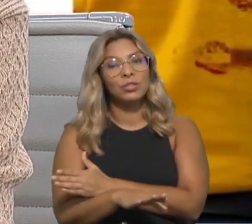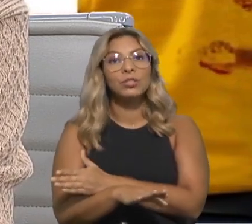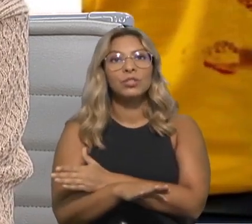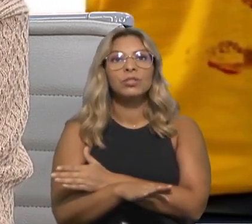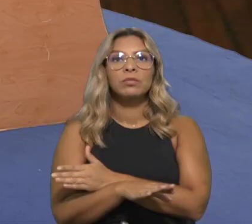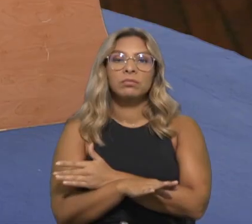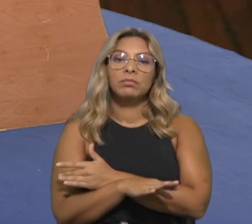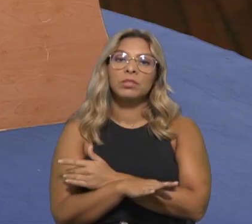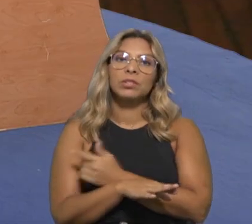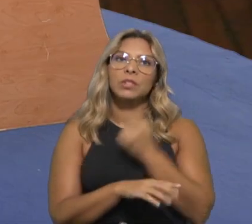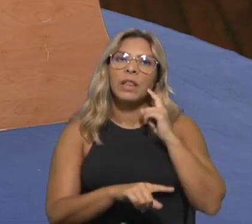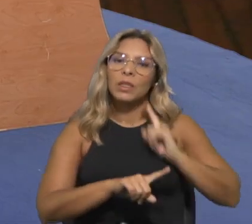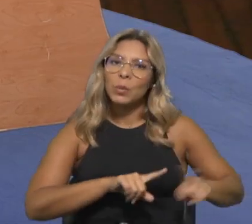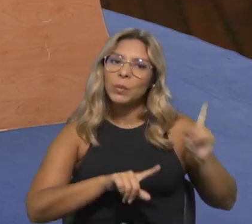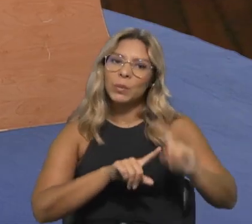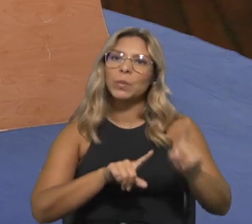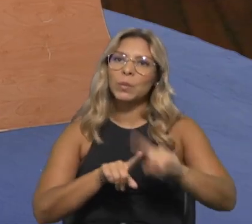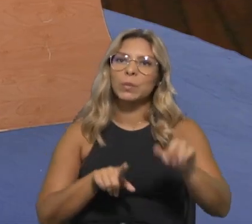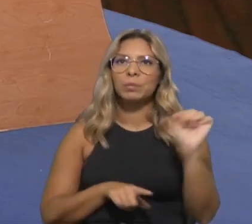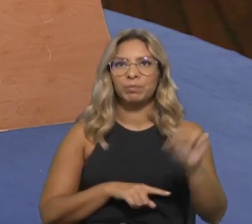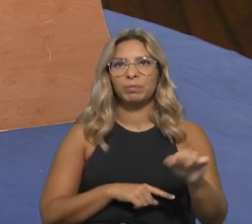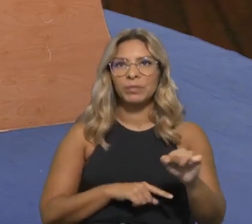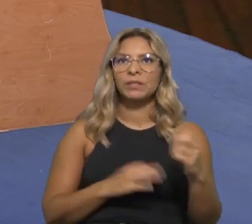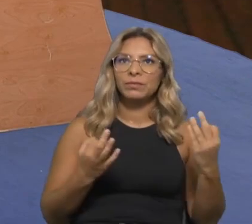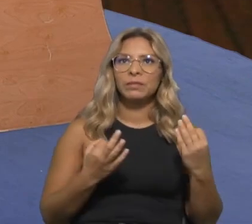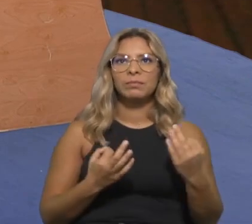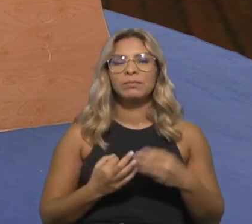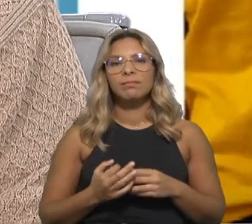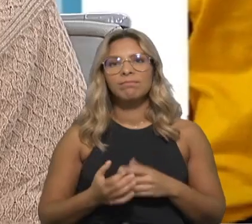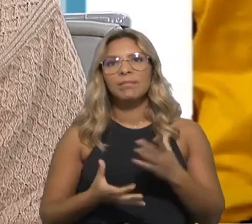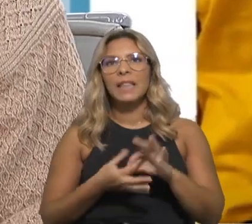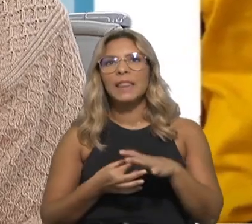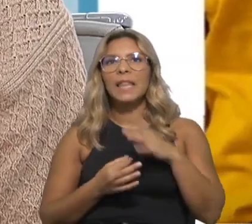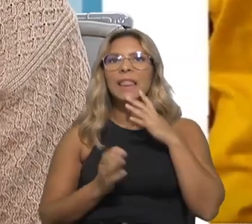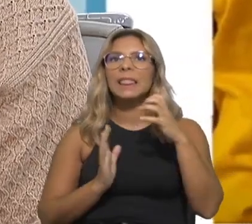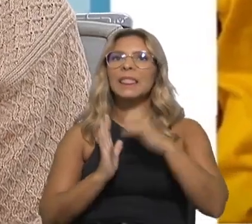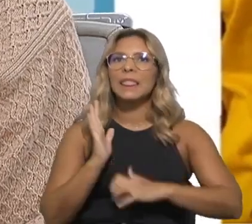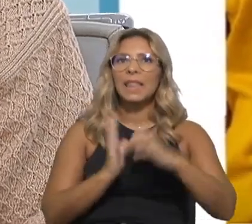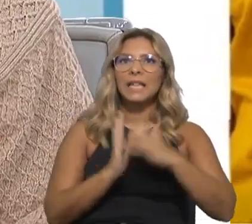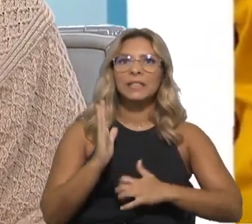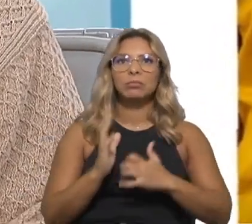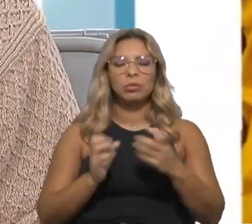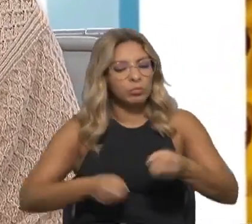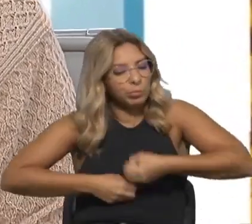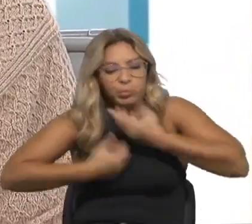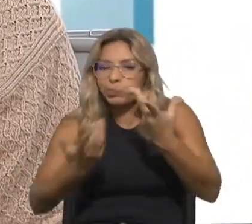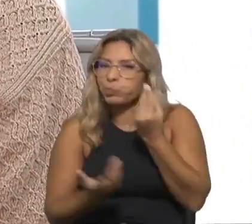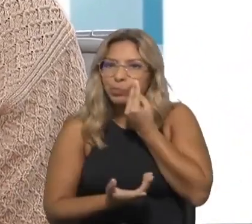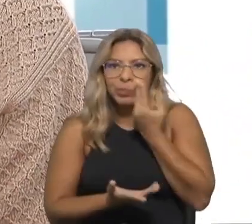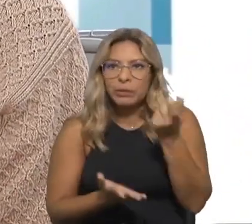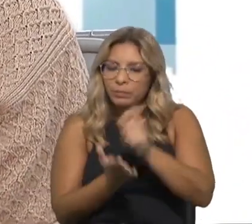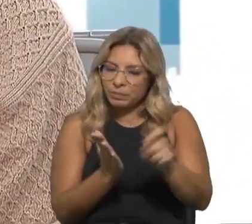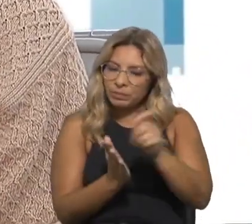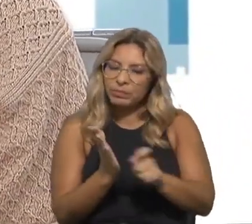feitos em diferentes circunstâncias sim eram textos que eu escrevia quase espontaneamente eu que